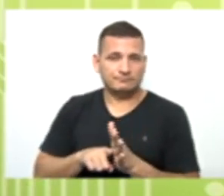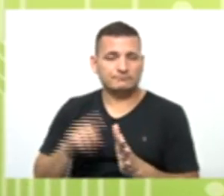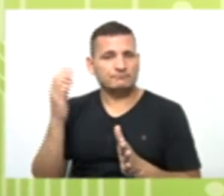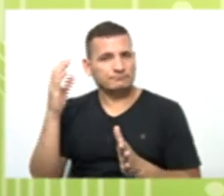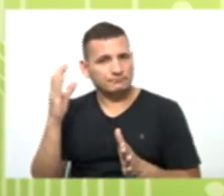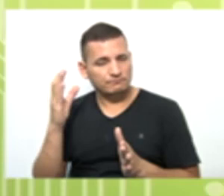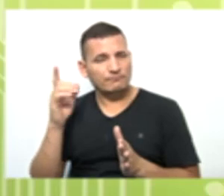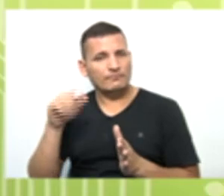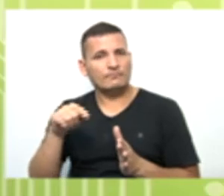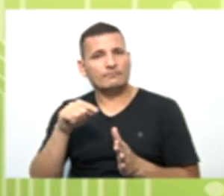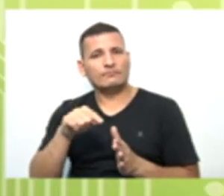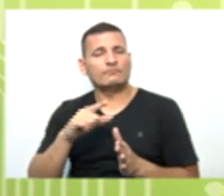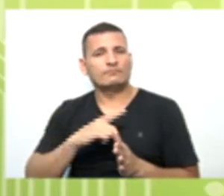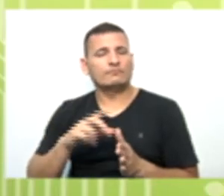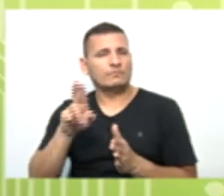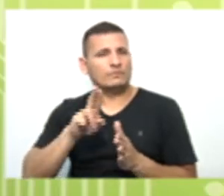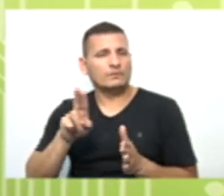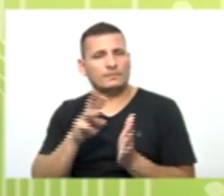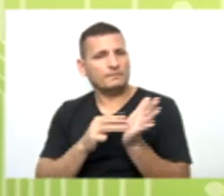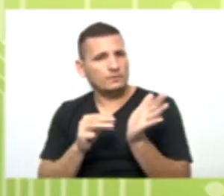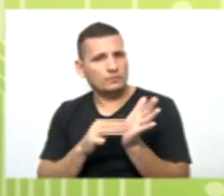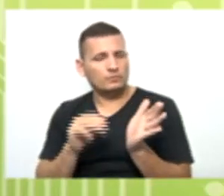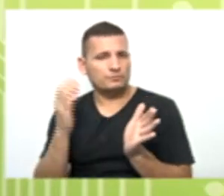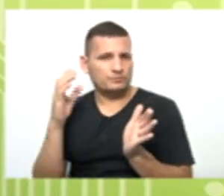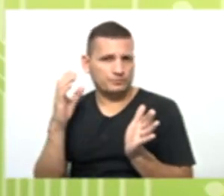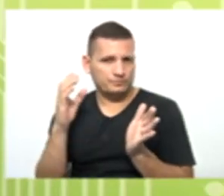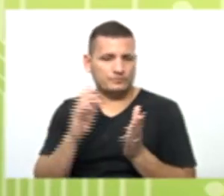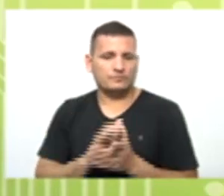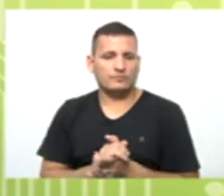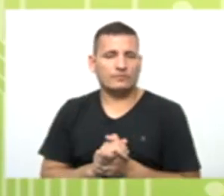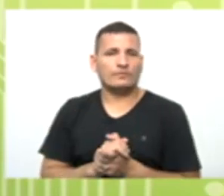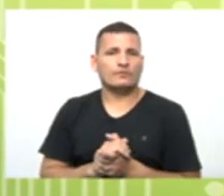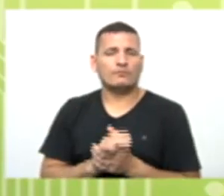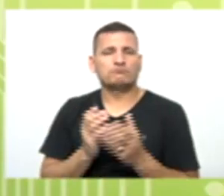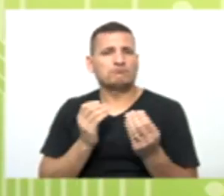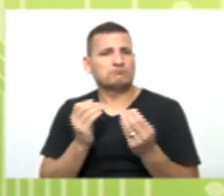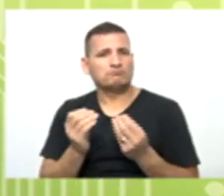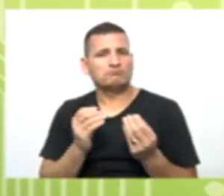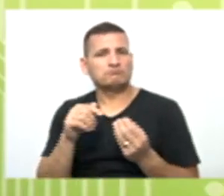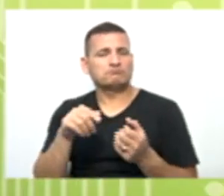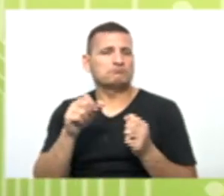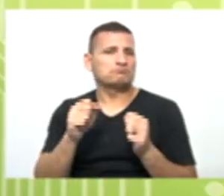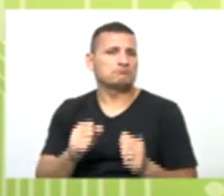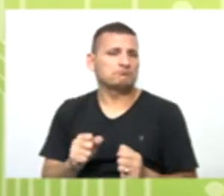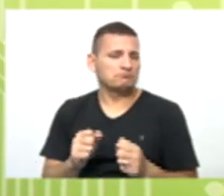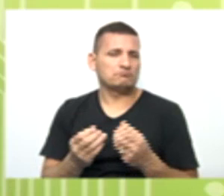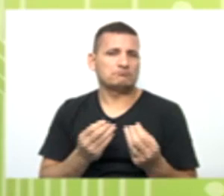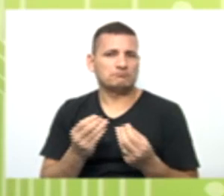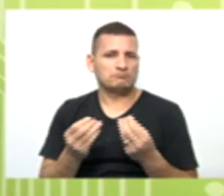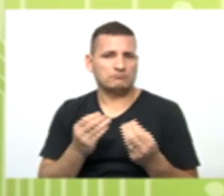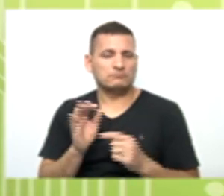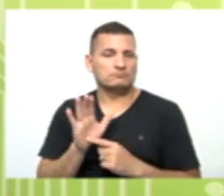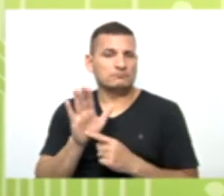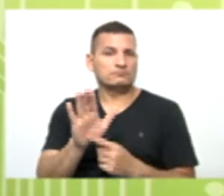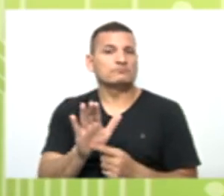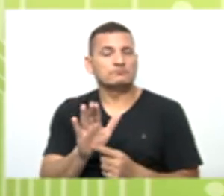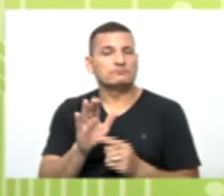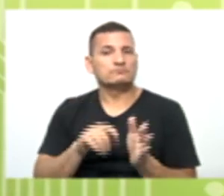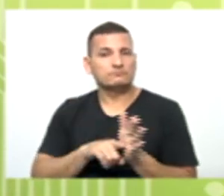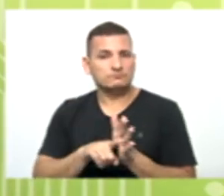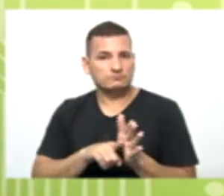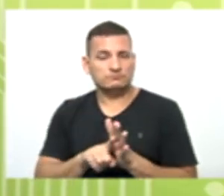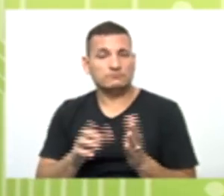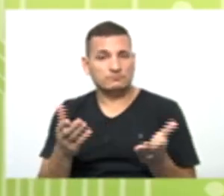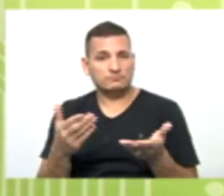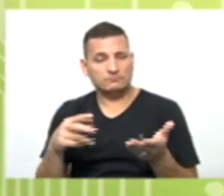é aquela que se utiliza do método científico. Como é que isso pode acontecer? A apresentação de pesquisa é um vídeo que